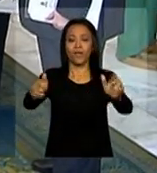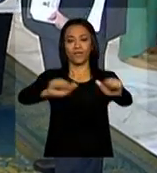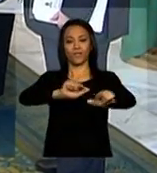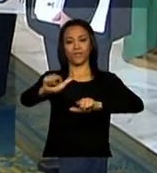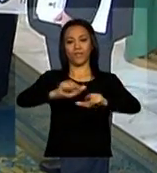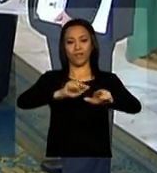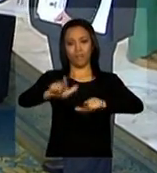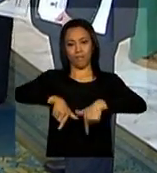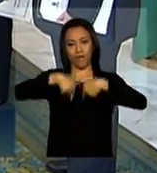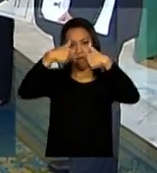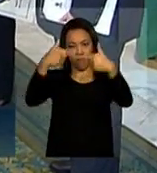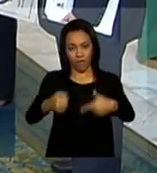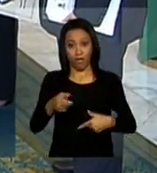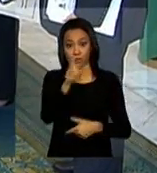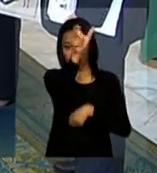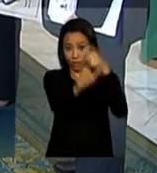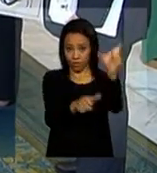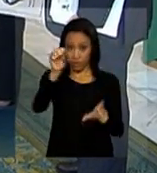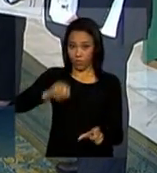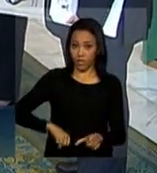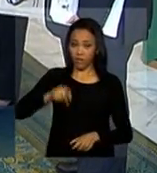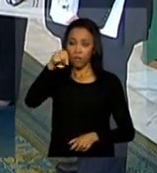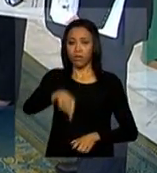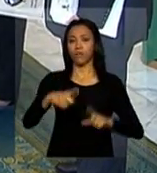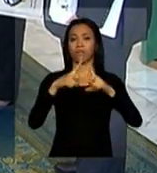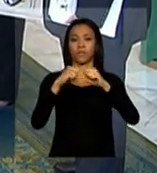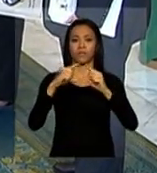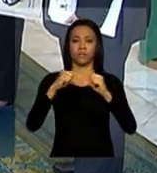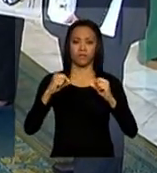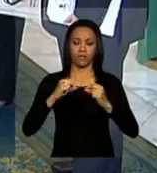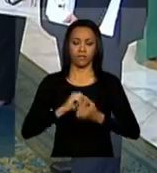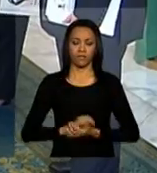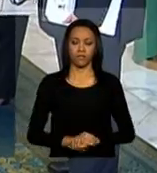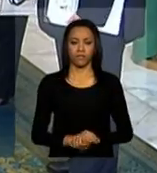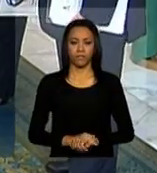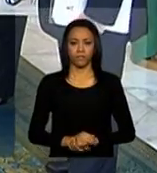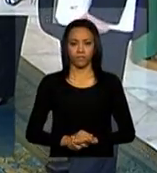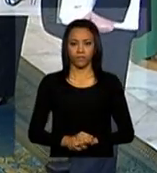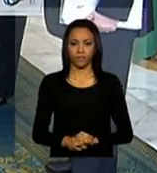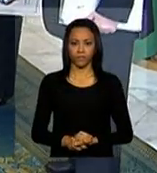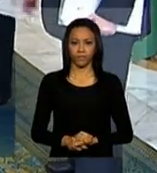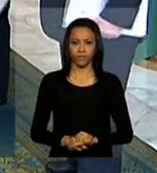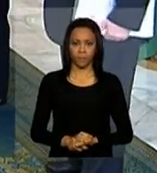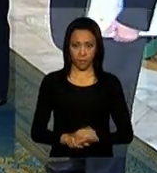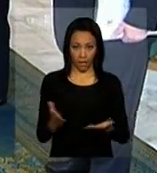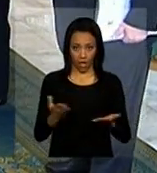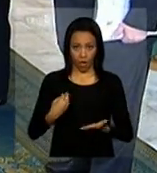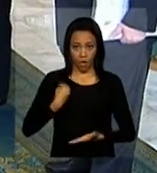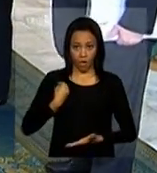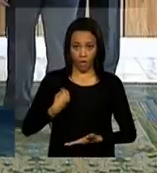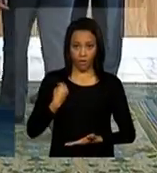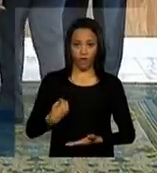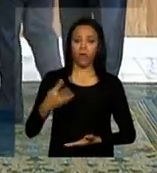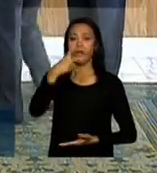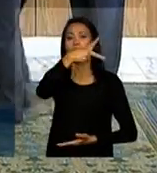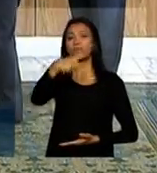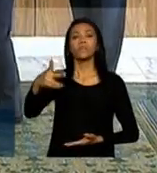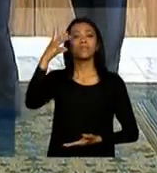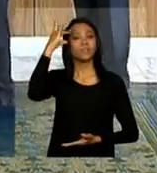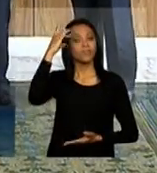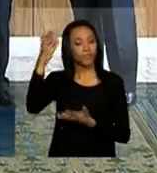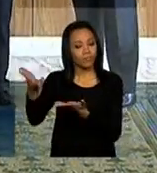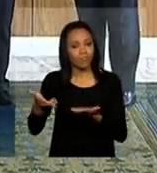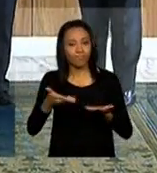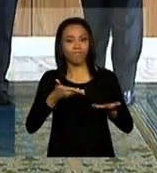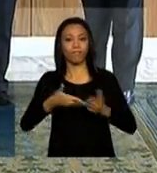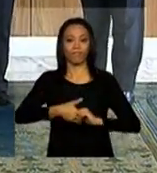embaixador em Brasília. Neste momento, a presidenta Dilma é